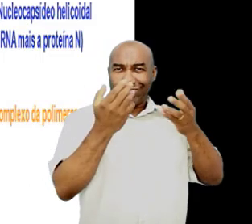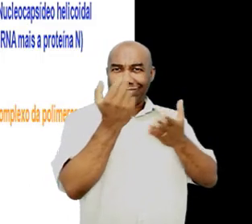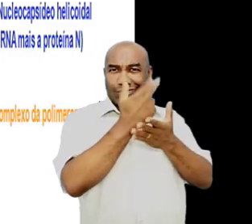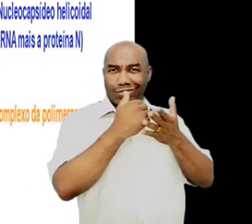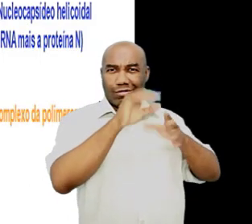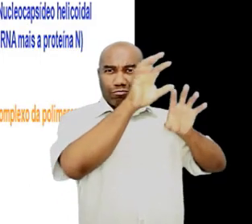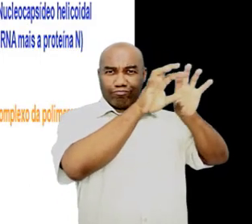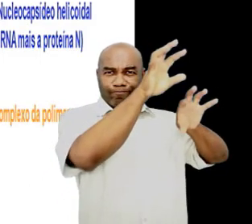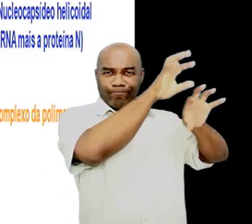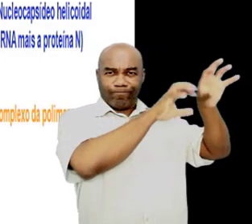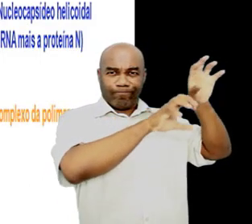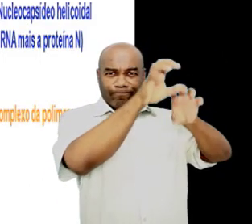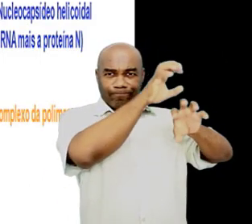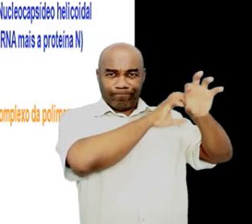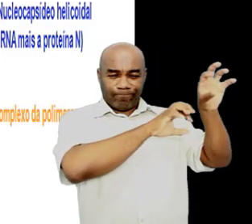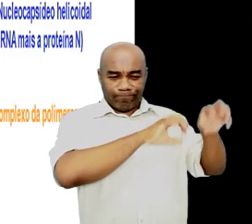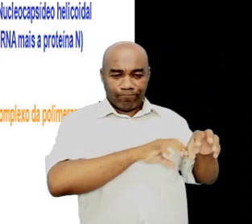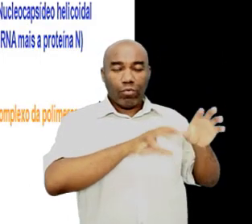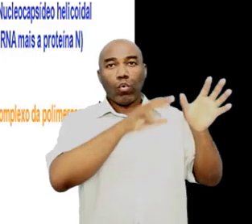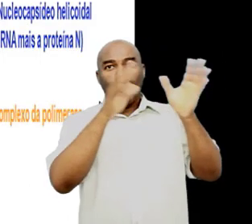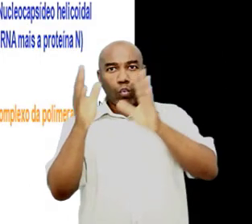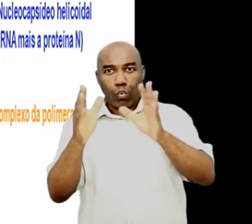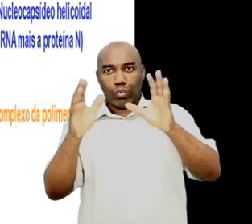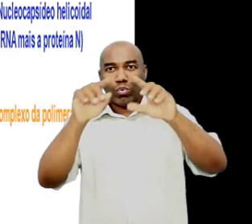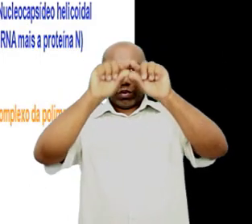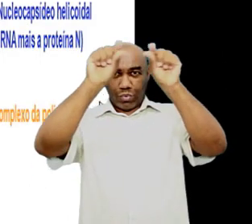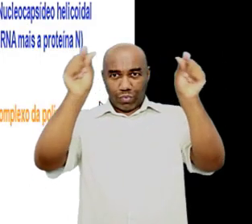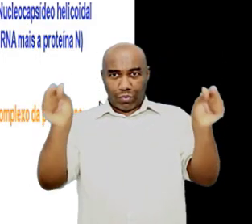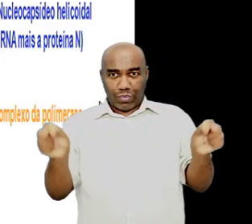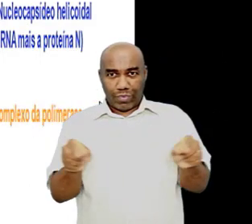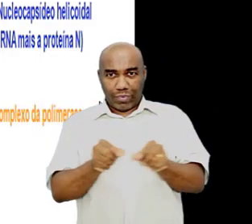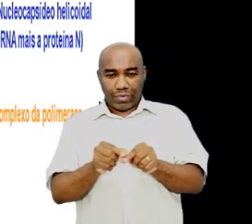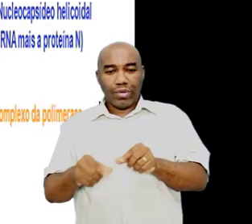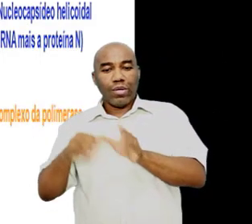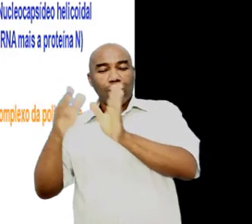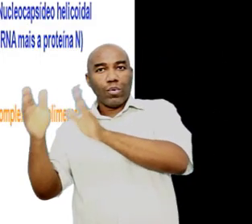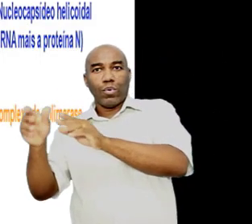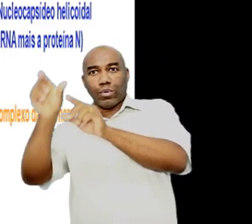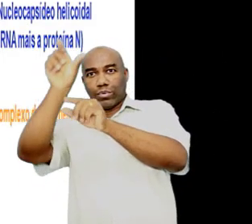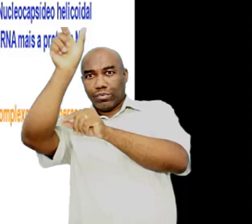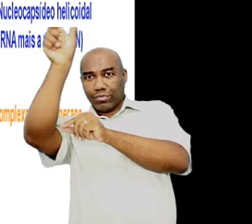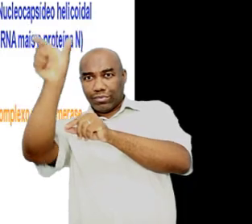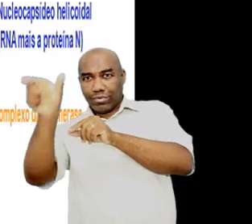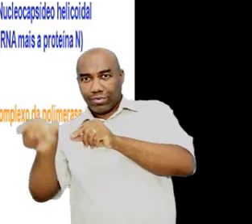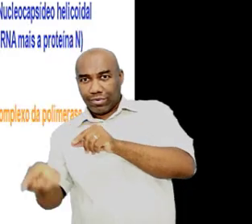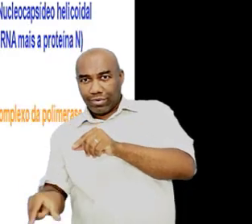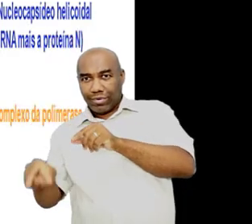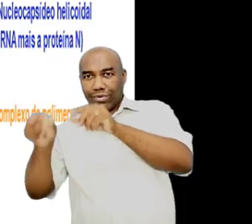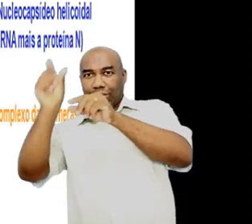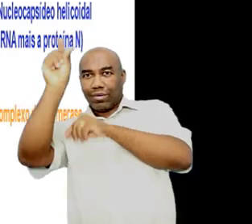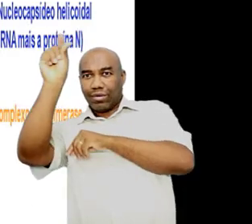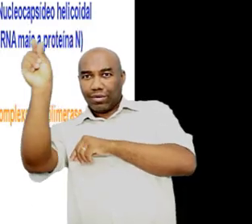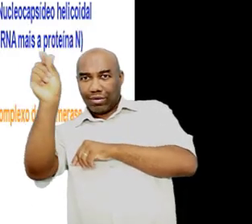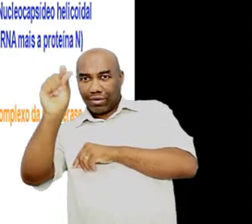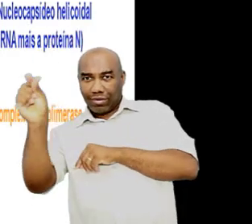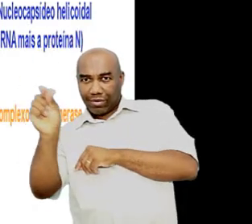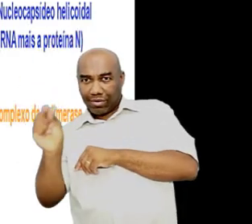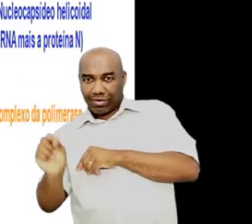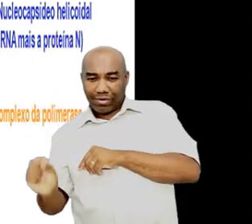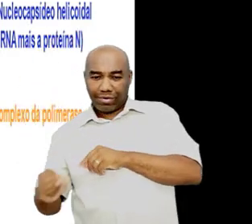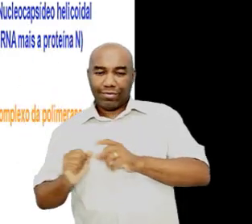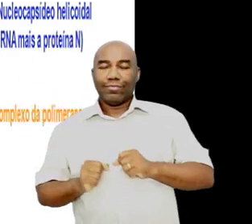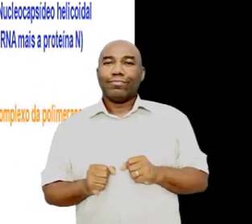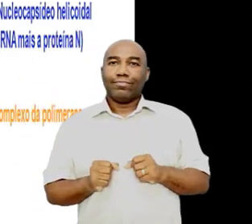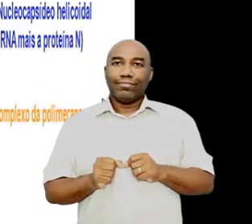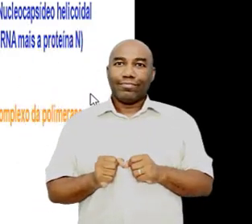uma grande simplicidade. Olha aqui o vírus da raiva. Gente, olha que coisa louca.